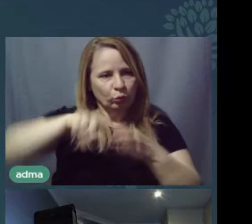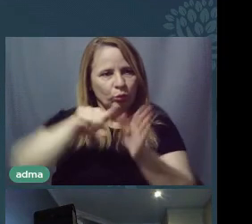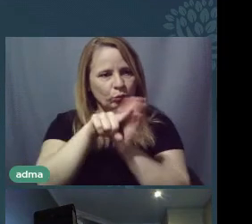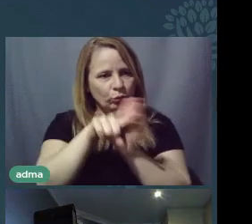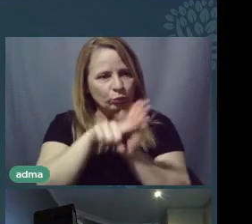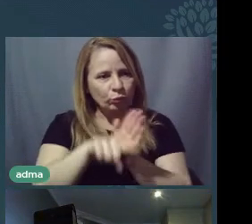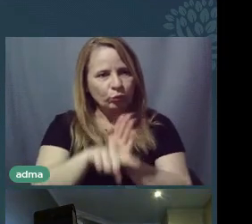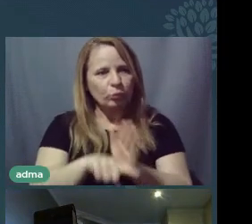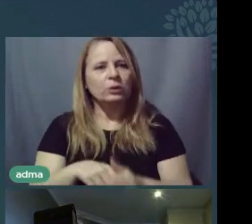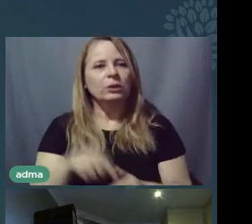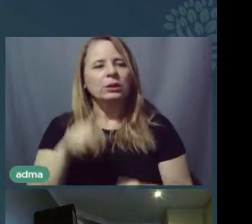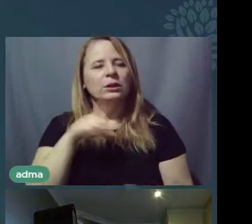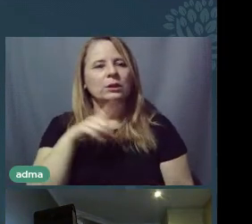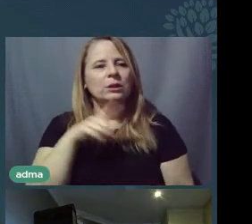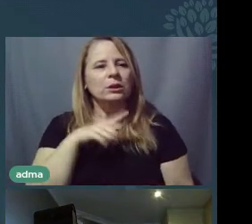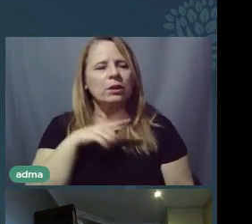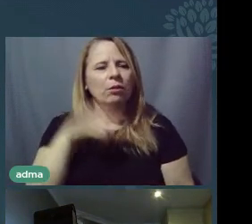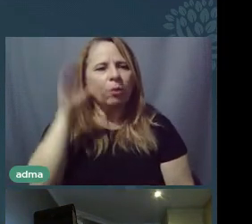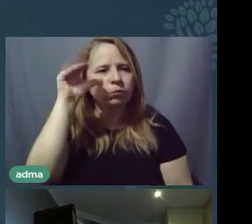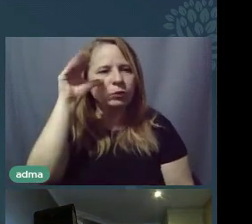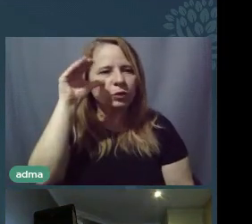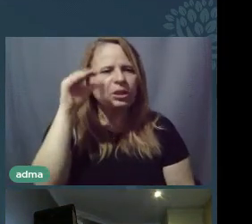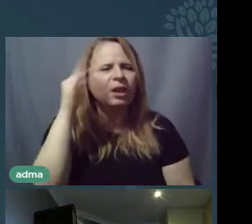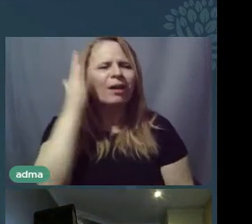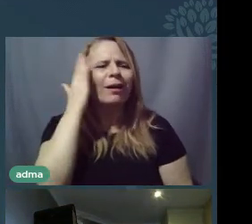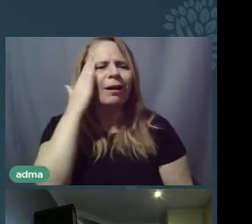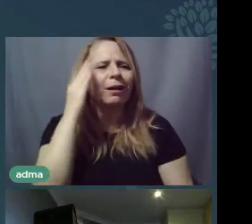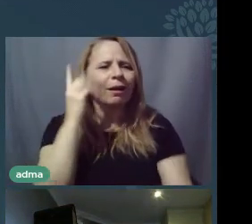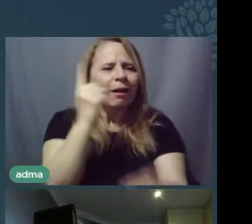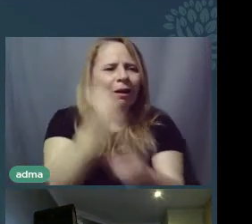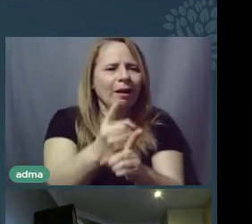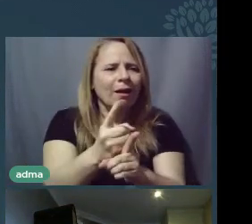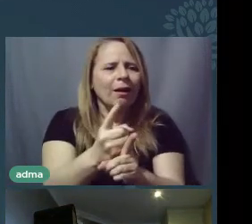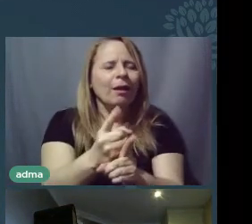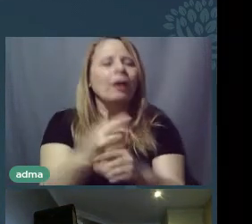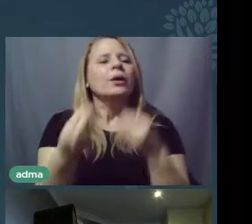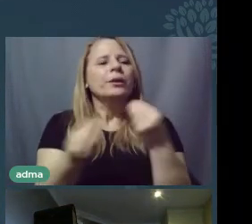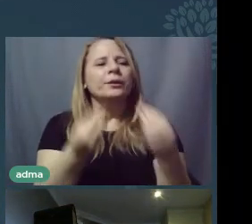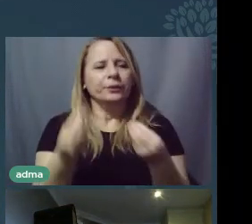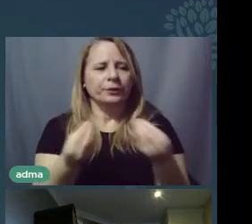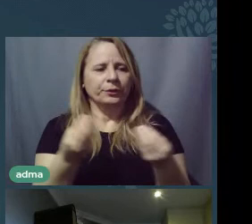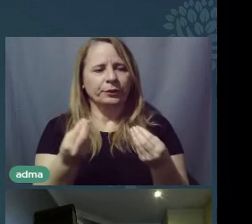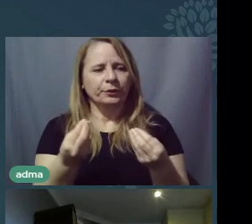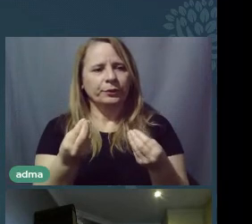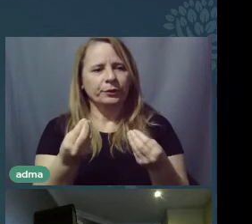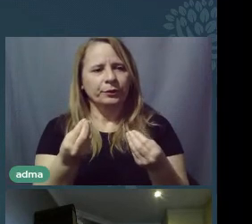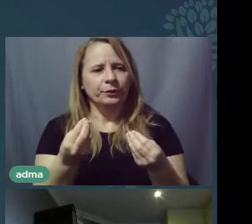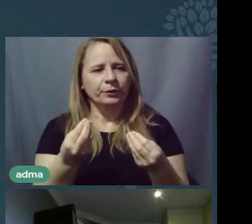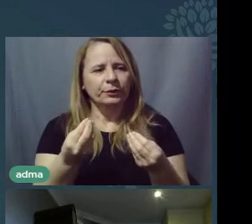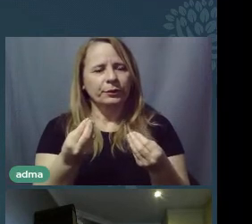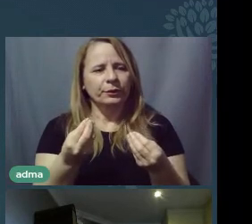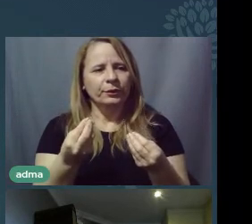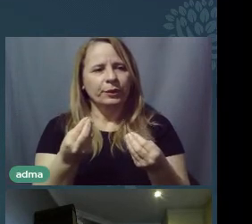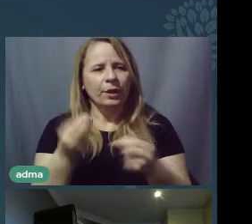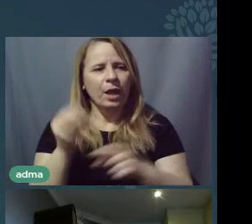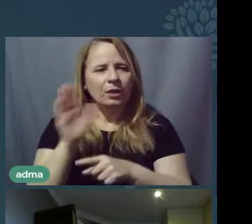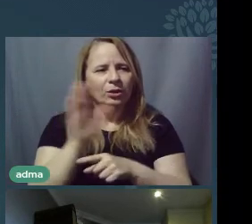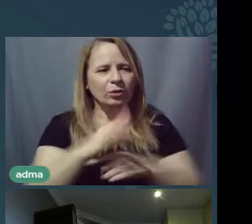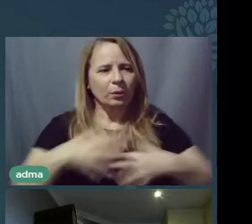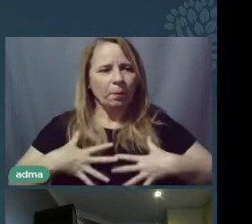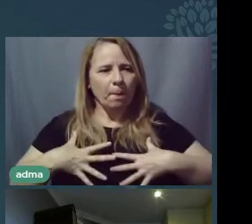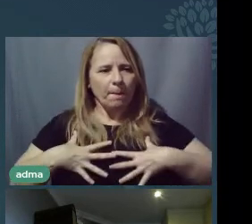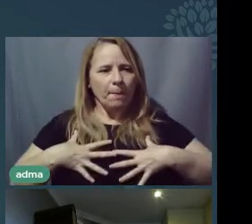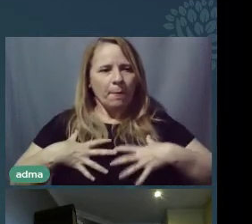uma curiosidade de saber o quanto de efeito